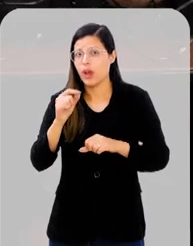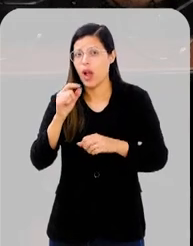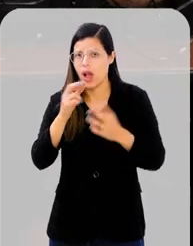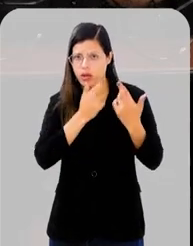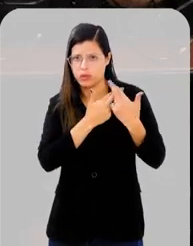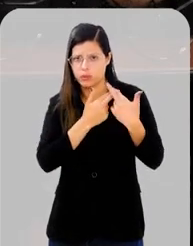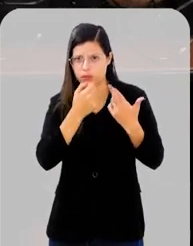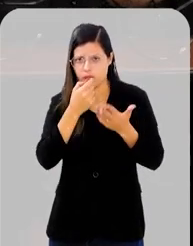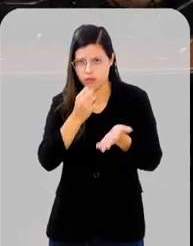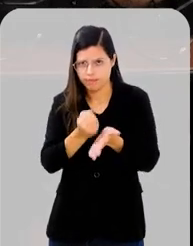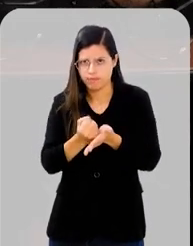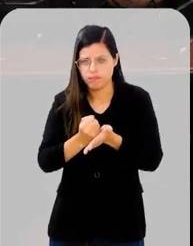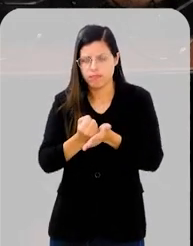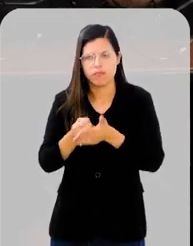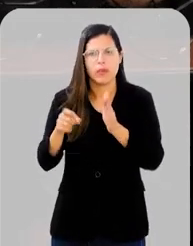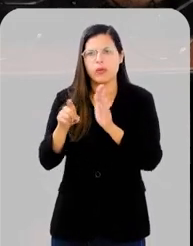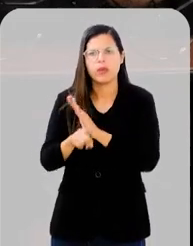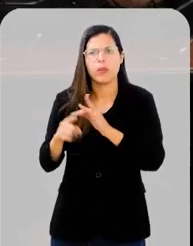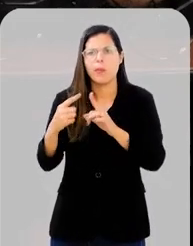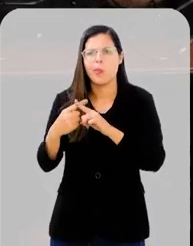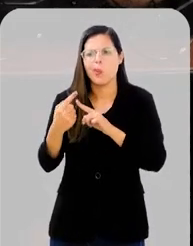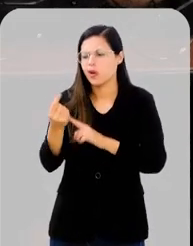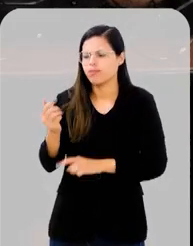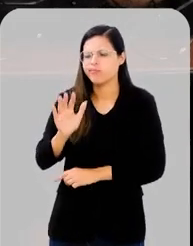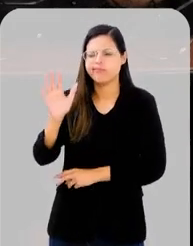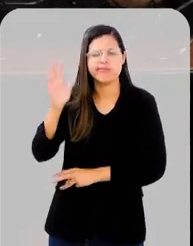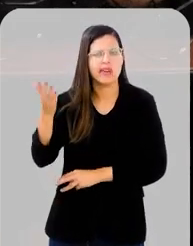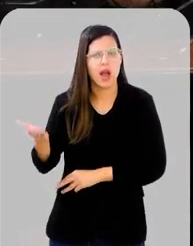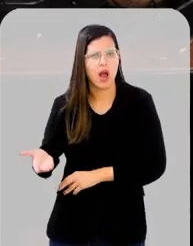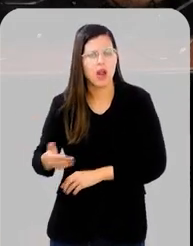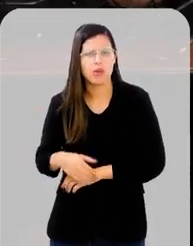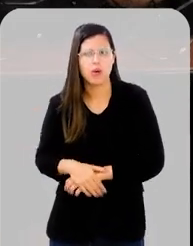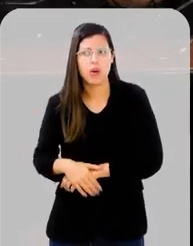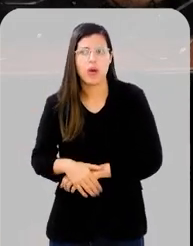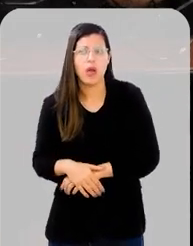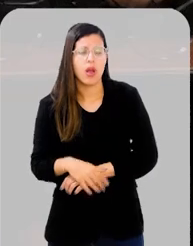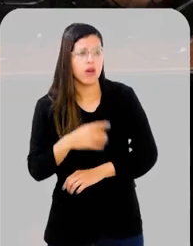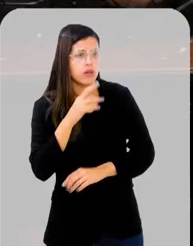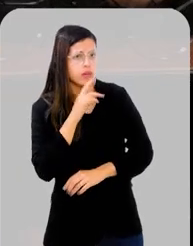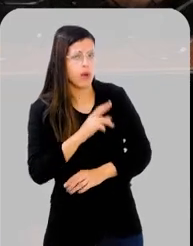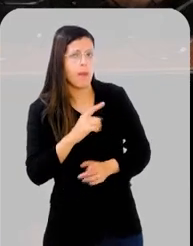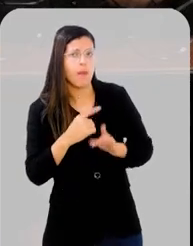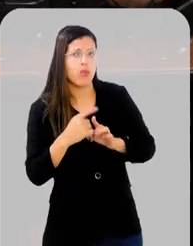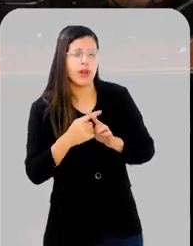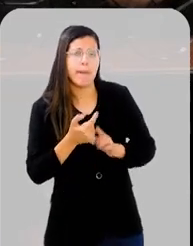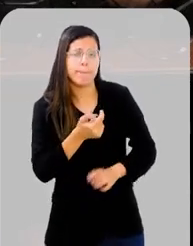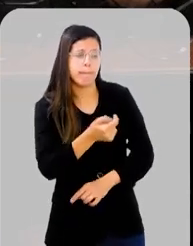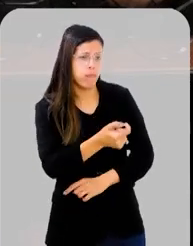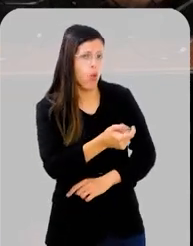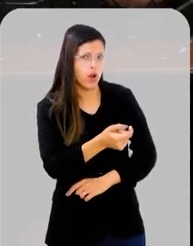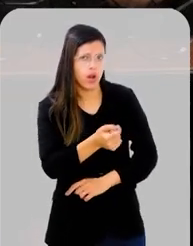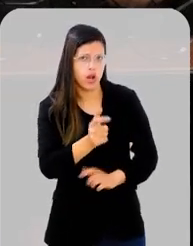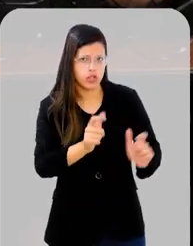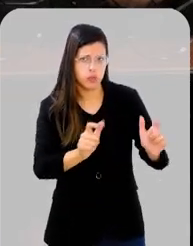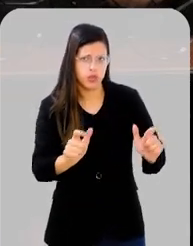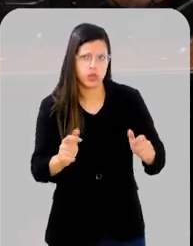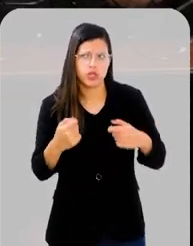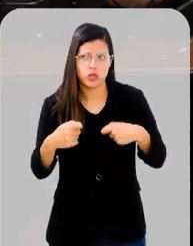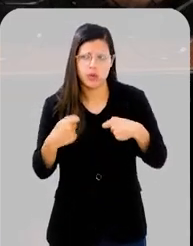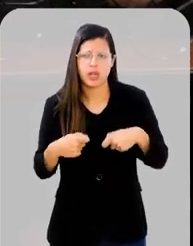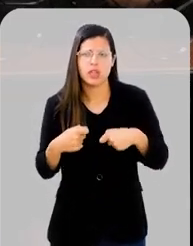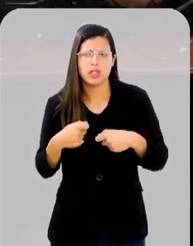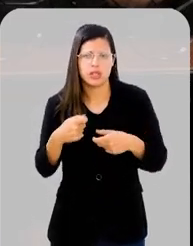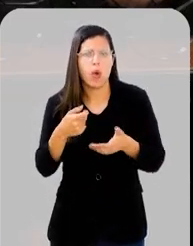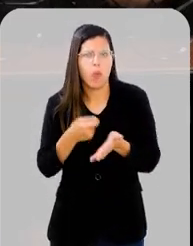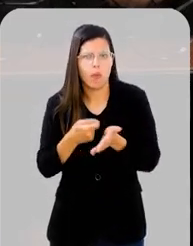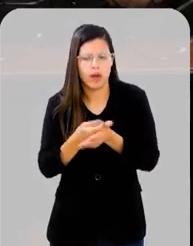farmacêutica quando perguntado por desse valor ele disse Porque são poucos então nós temos